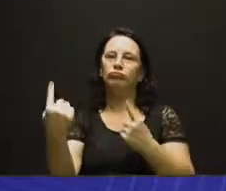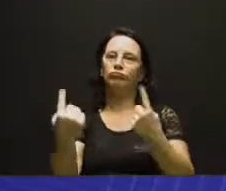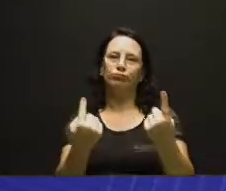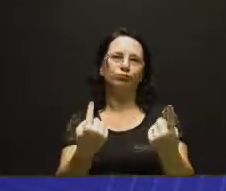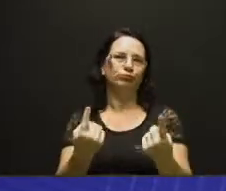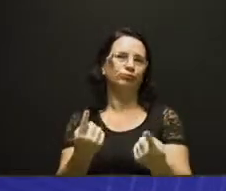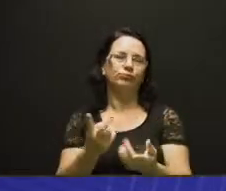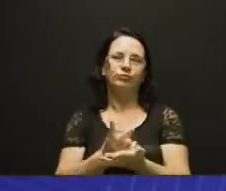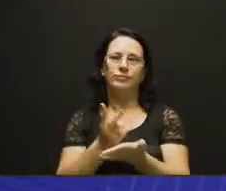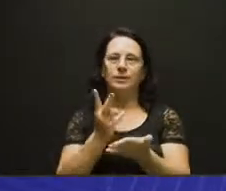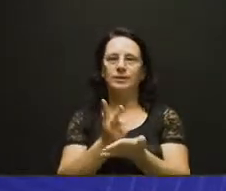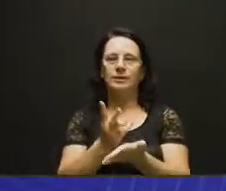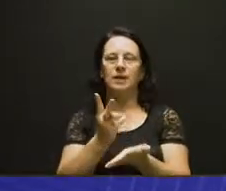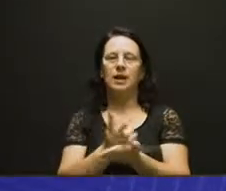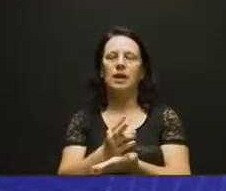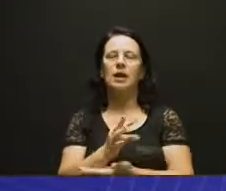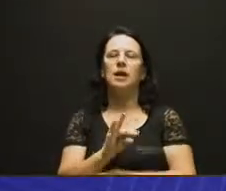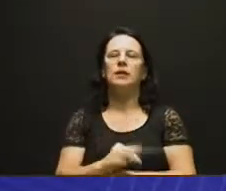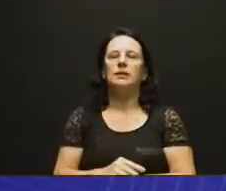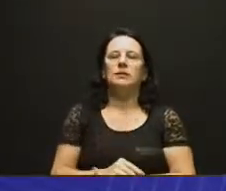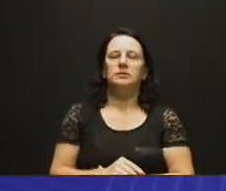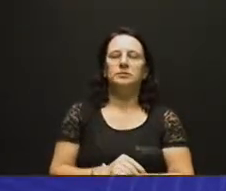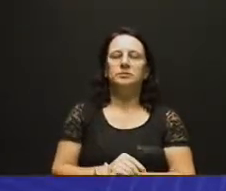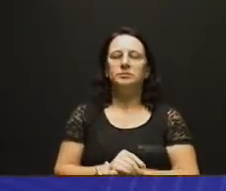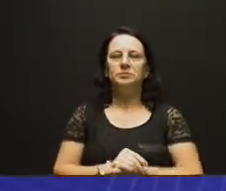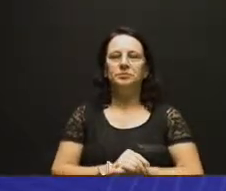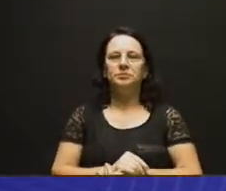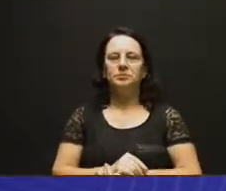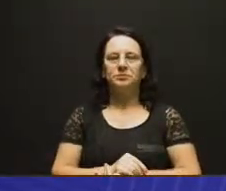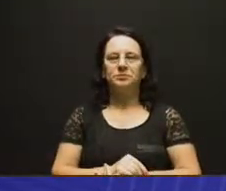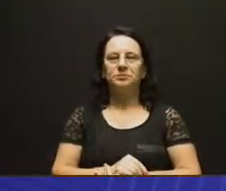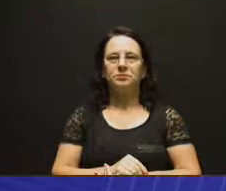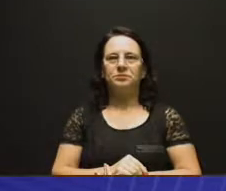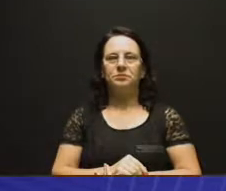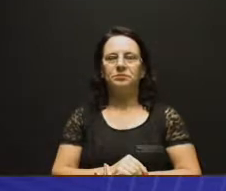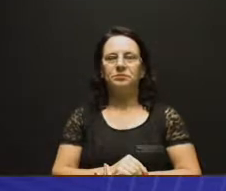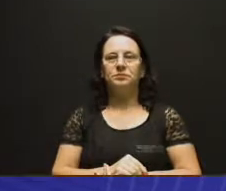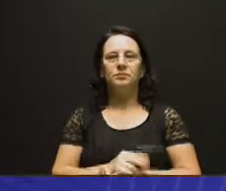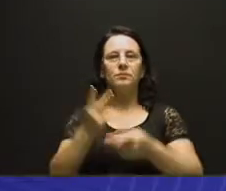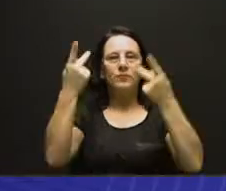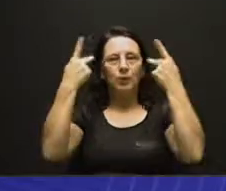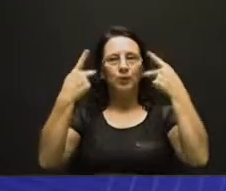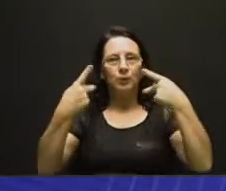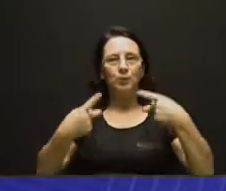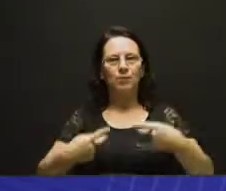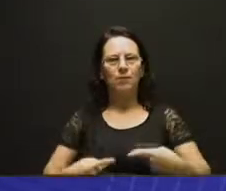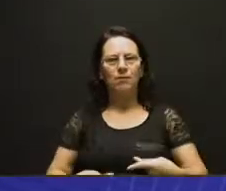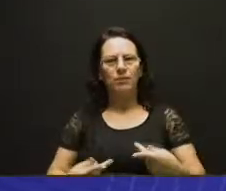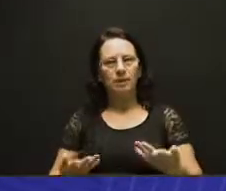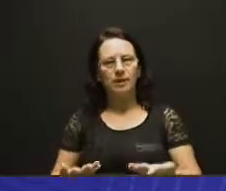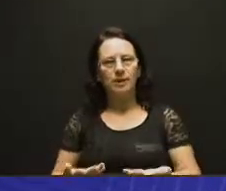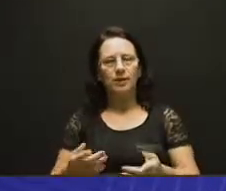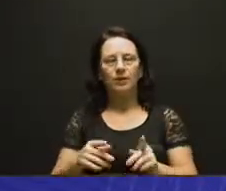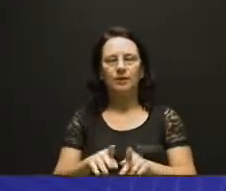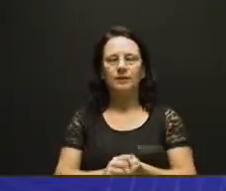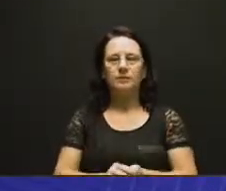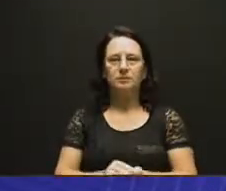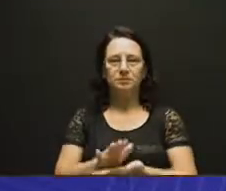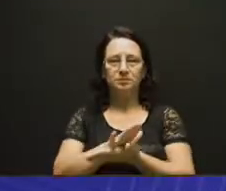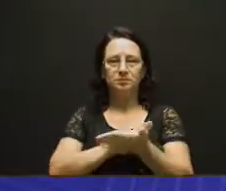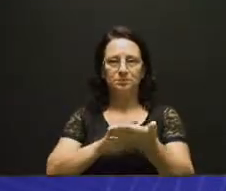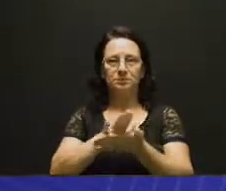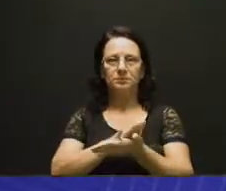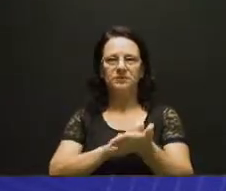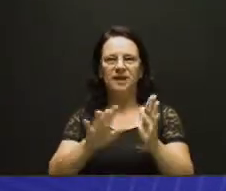muito ea tolerância das da diversidade também humanização não dá pra gente falar em nada